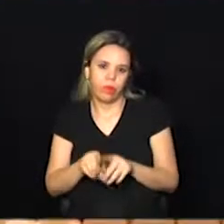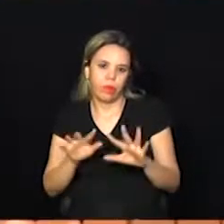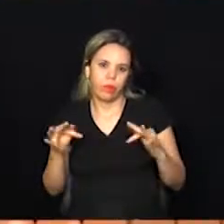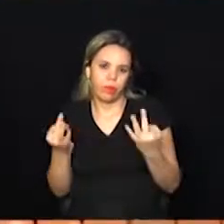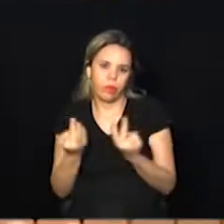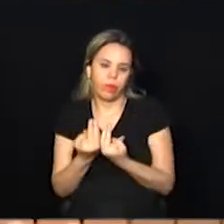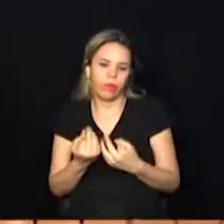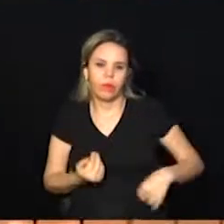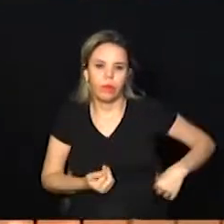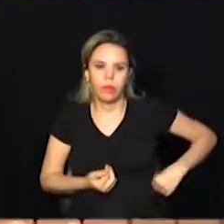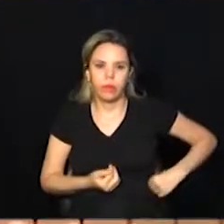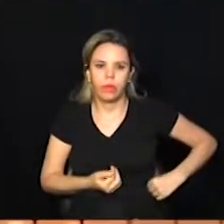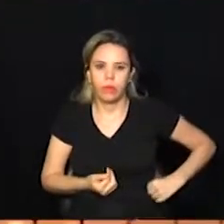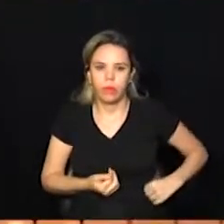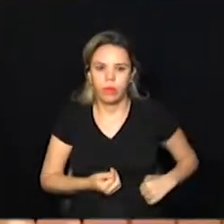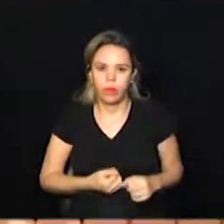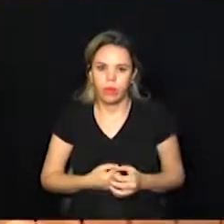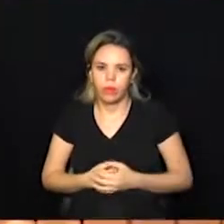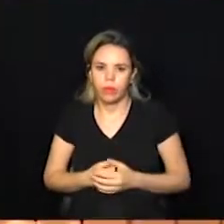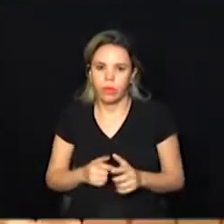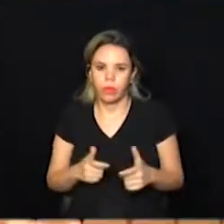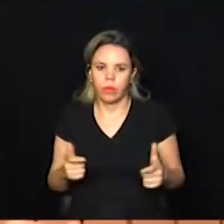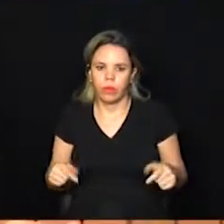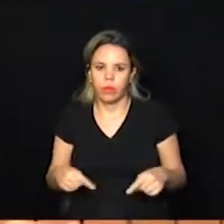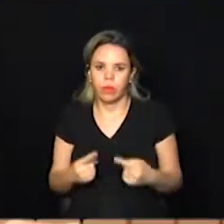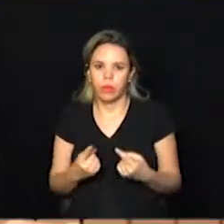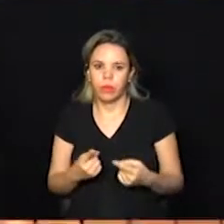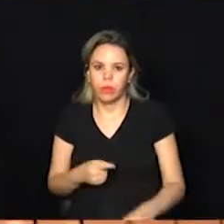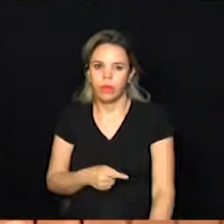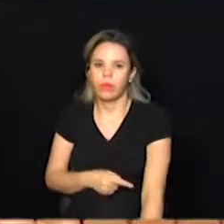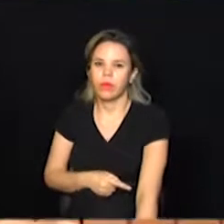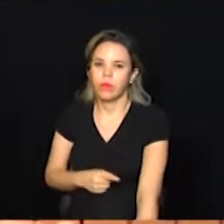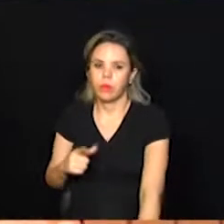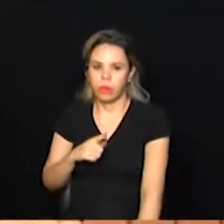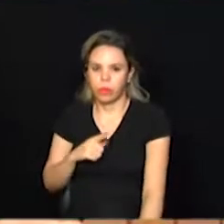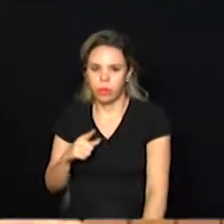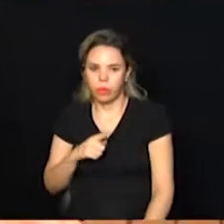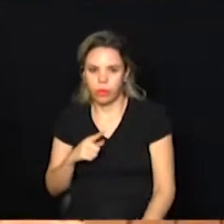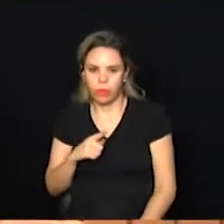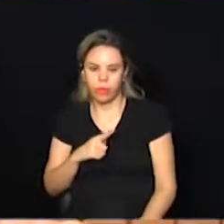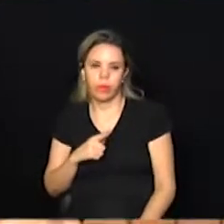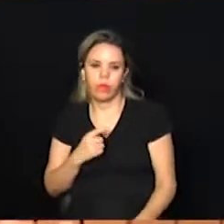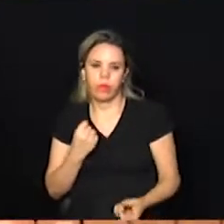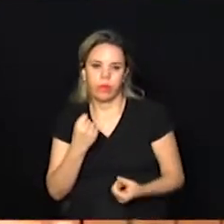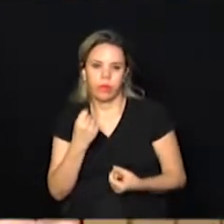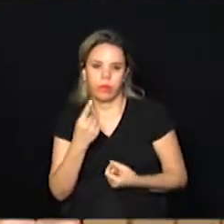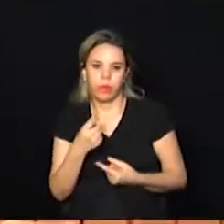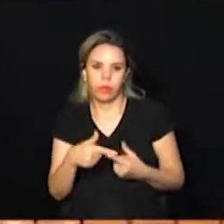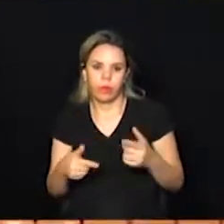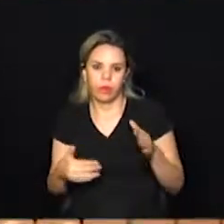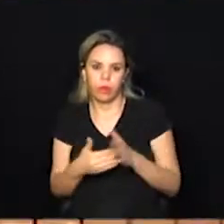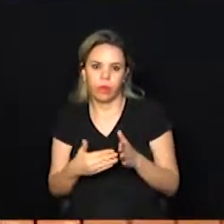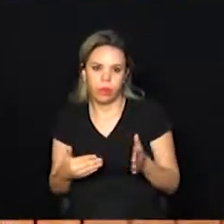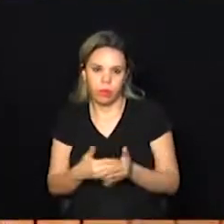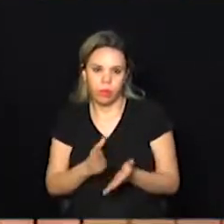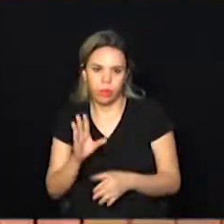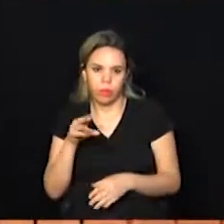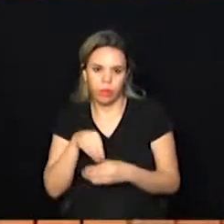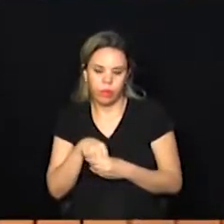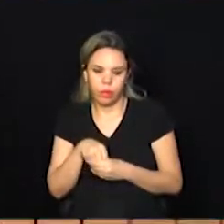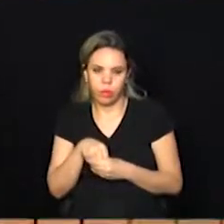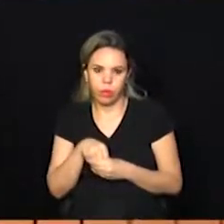família. E esse é um grande desafio. Ainda existem tabus e percalços dentro do